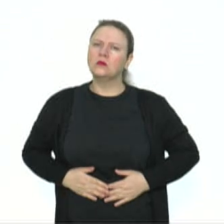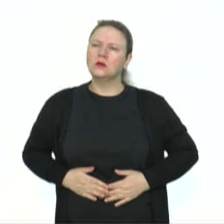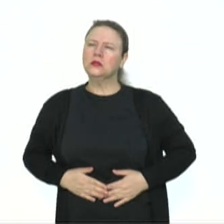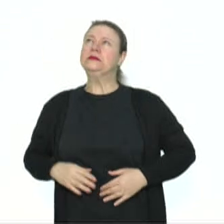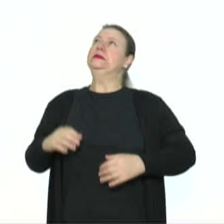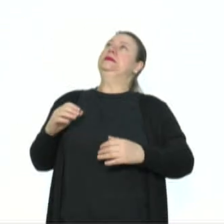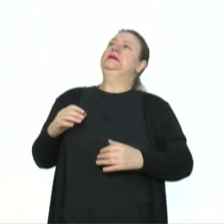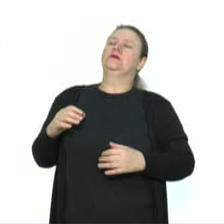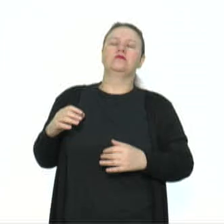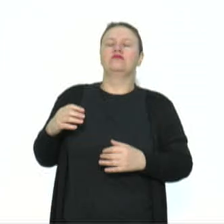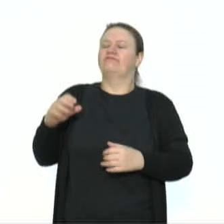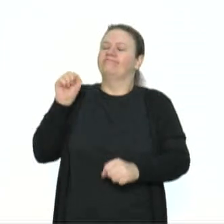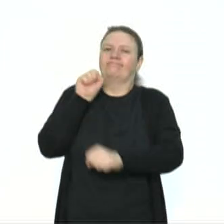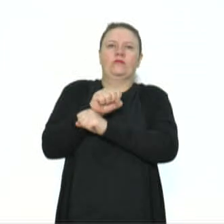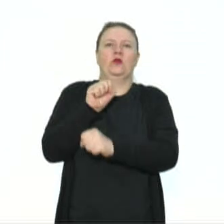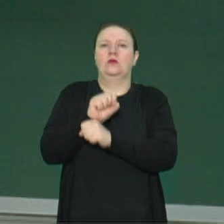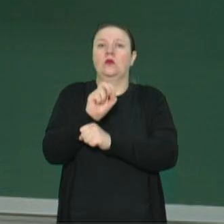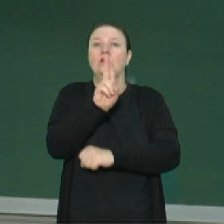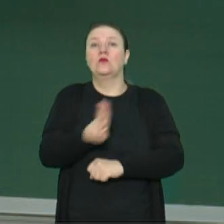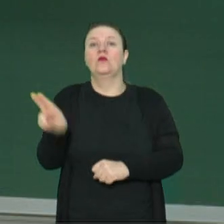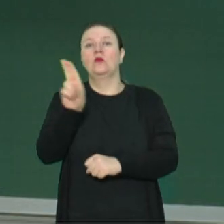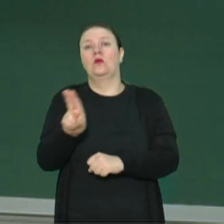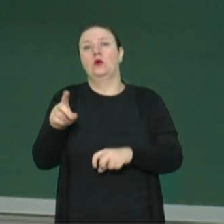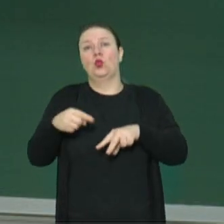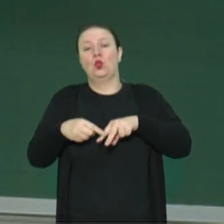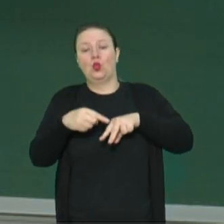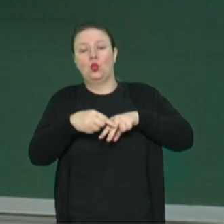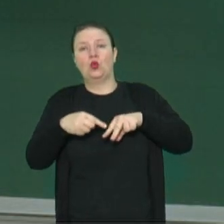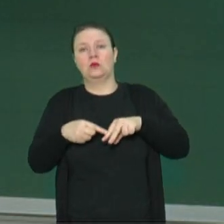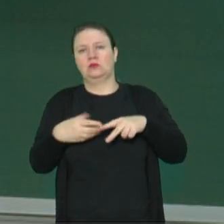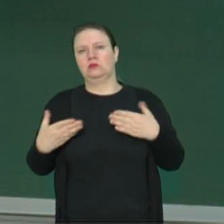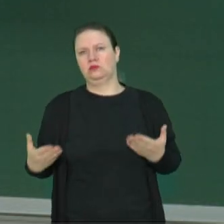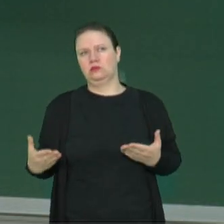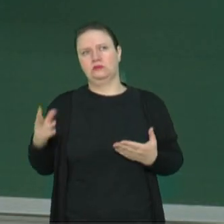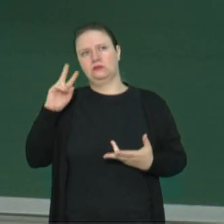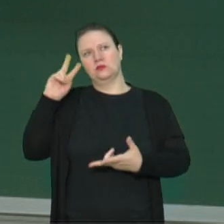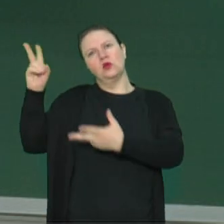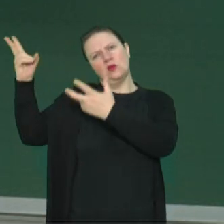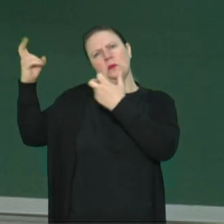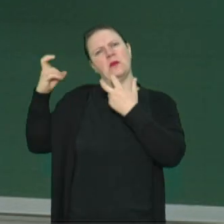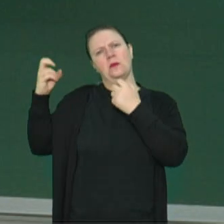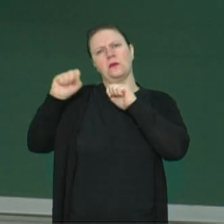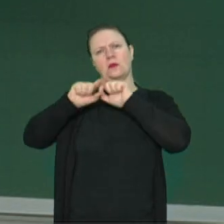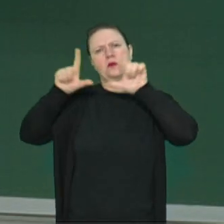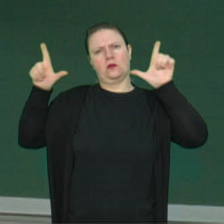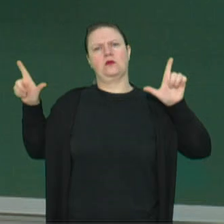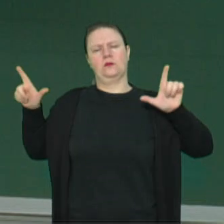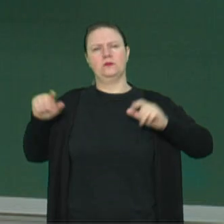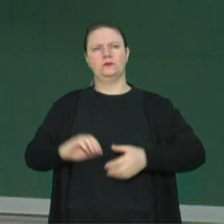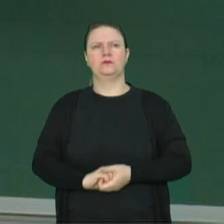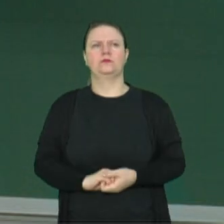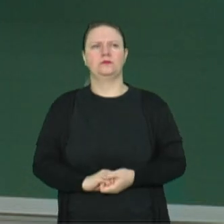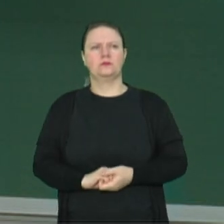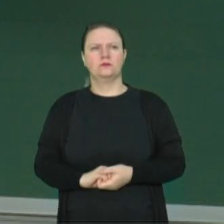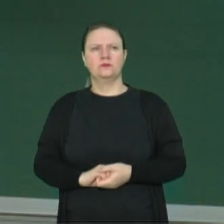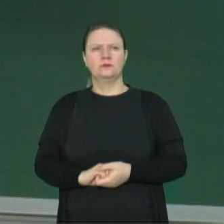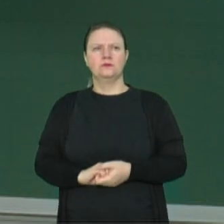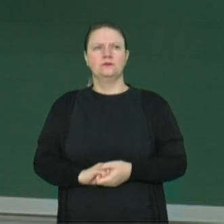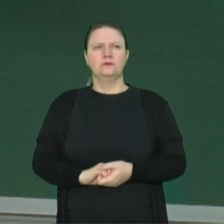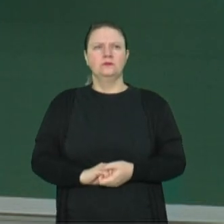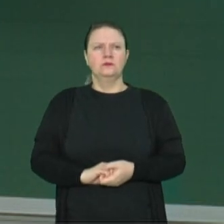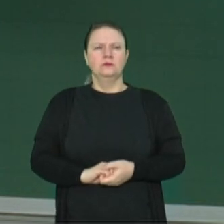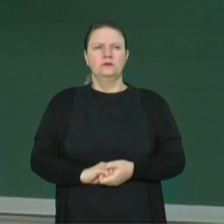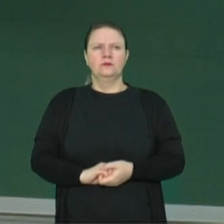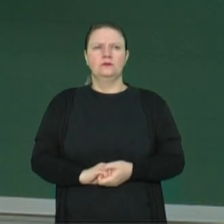imobilizando o atleta. Ele vai utilizar o do joelho para imobilizar o adversário, como que está retratado aqui, né? O atleta de branco está com o joelho